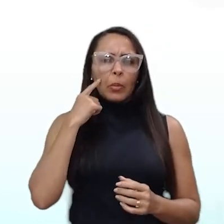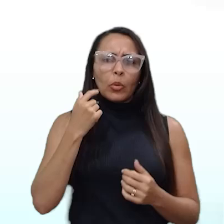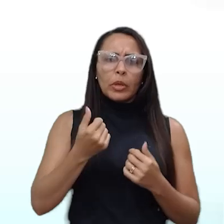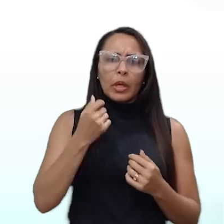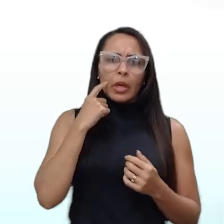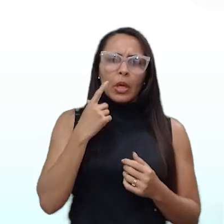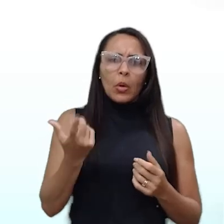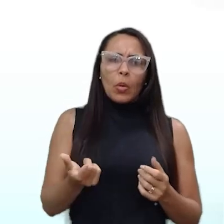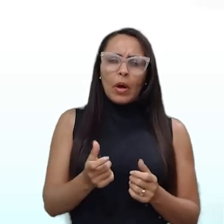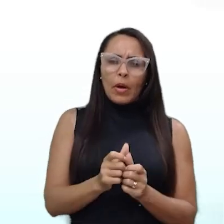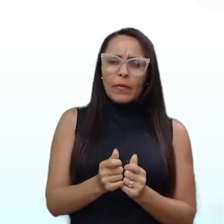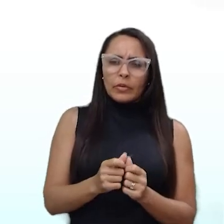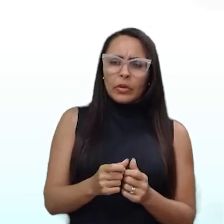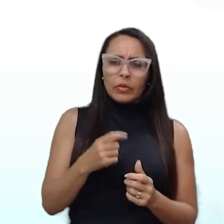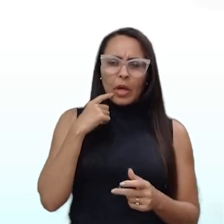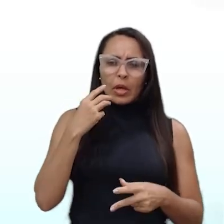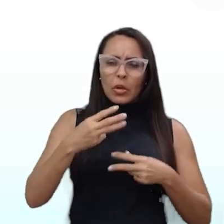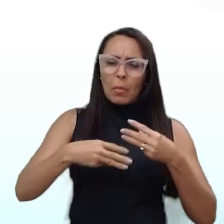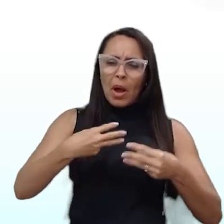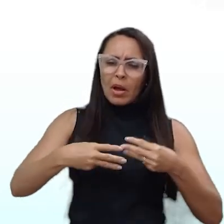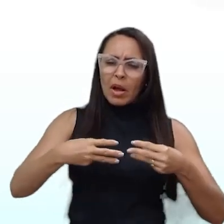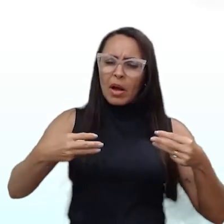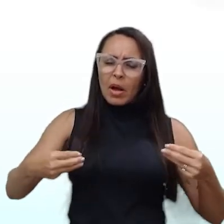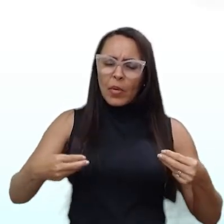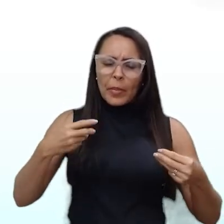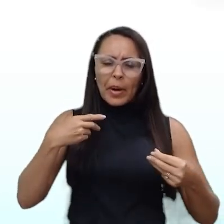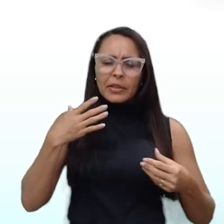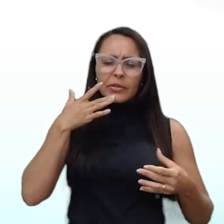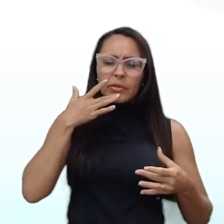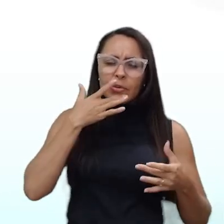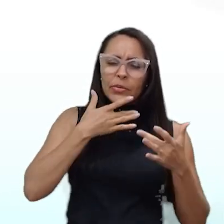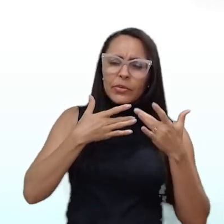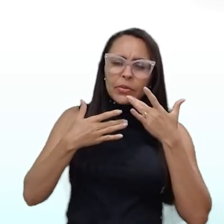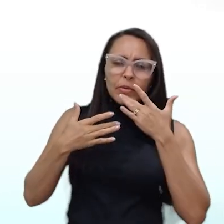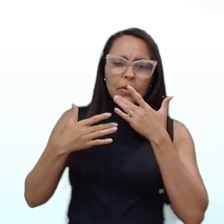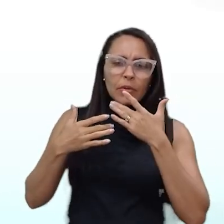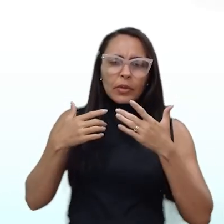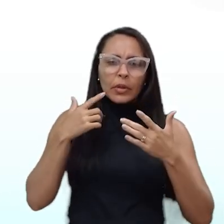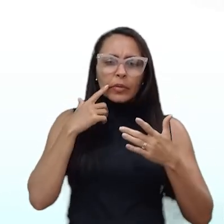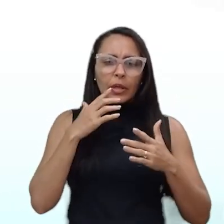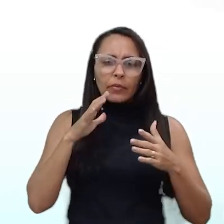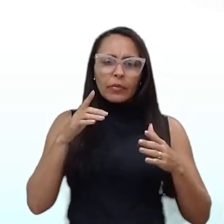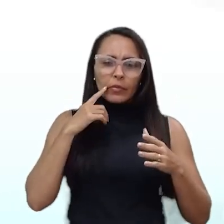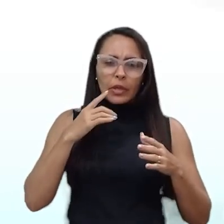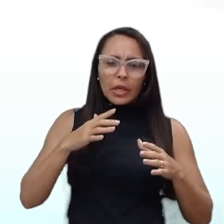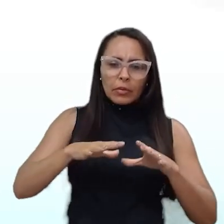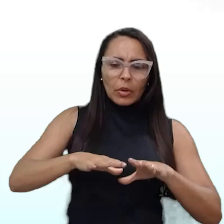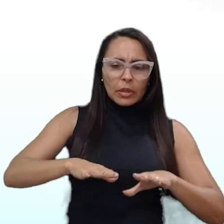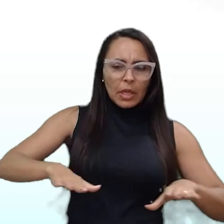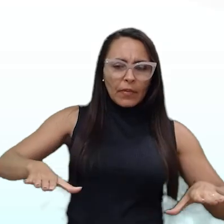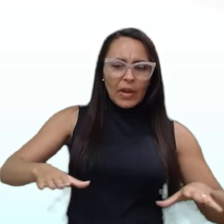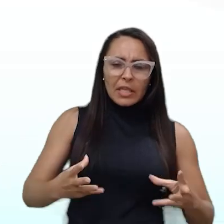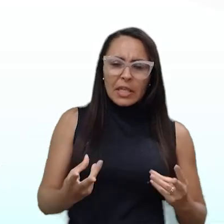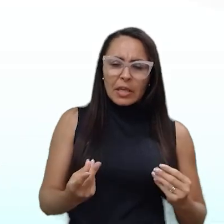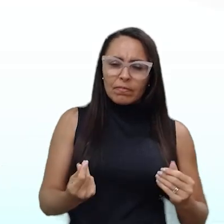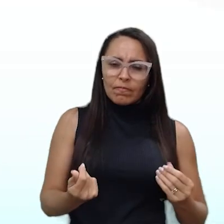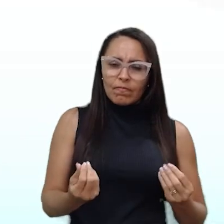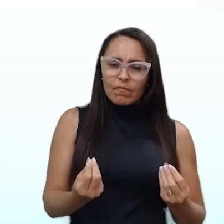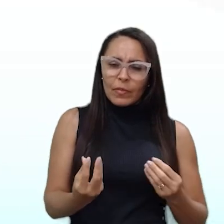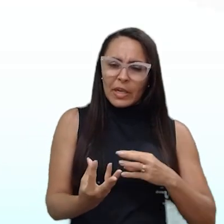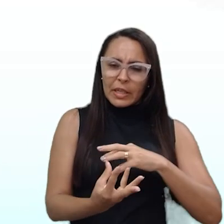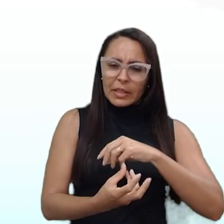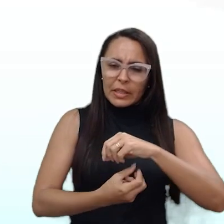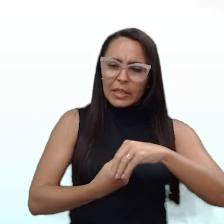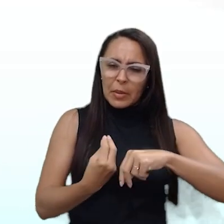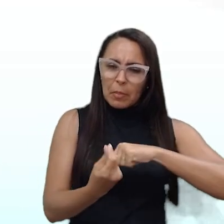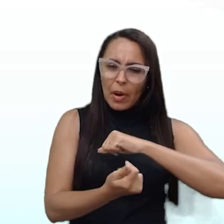feijoada, por que um macarrão, ele fica mais gostoso quando ele é feito em uma barra, uma travessa de barro. Isso porque o